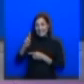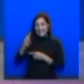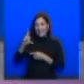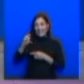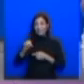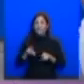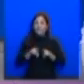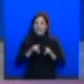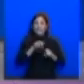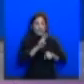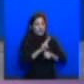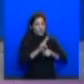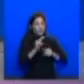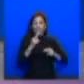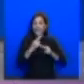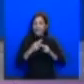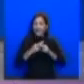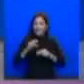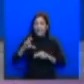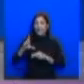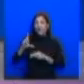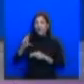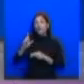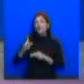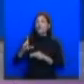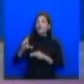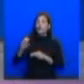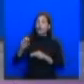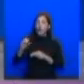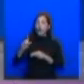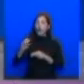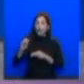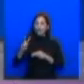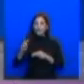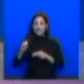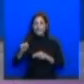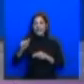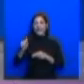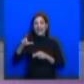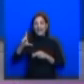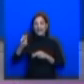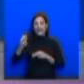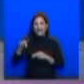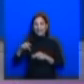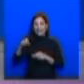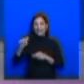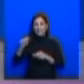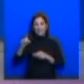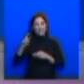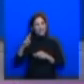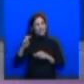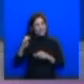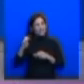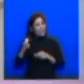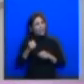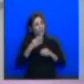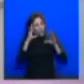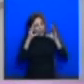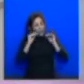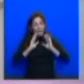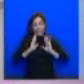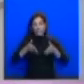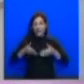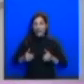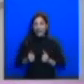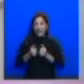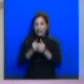também os auditores da Caixa, Clóvis Ferreira e Alexandre Alves. Muito boa noite. Boa Boa noite. noite. Eles